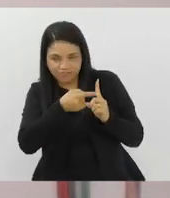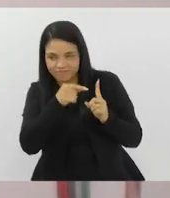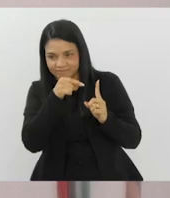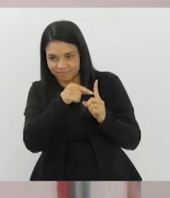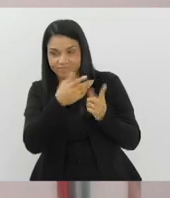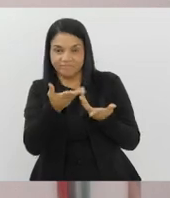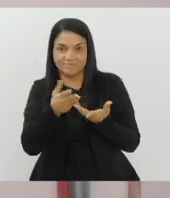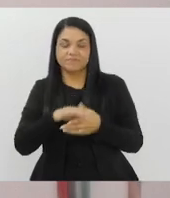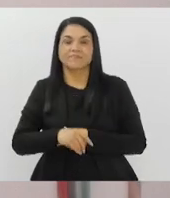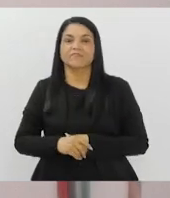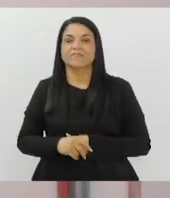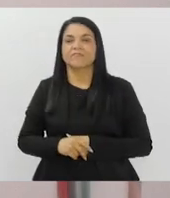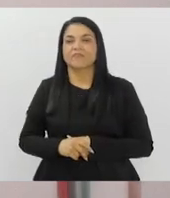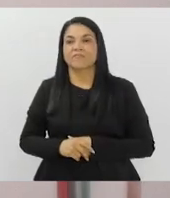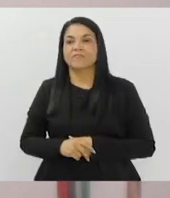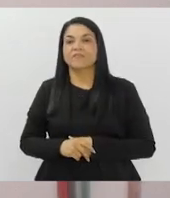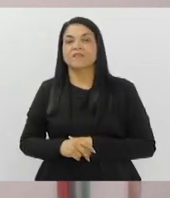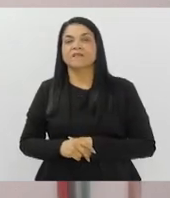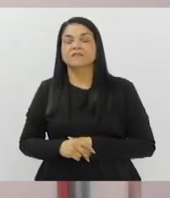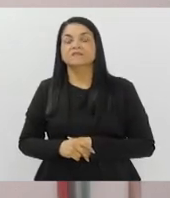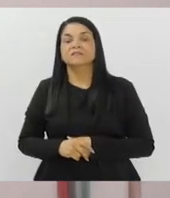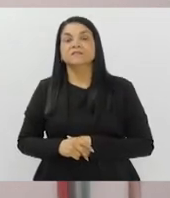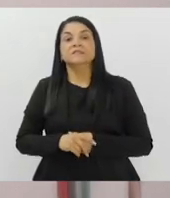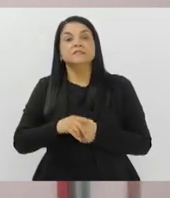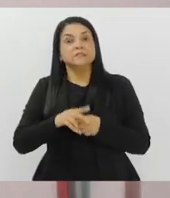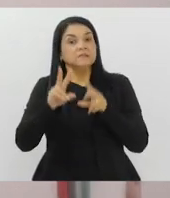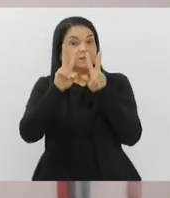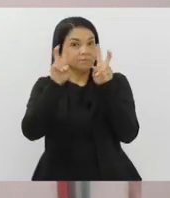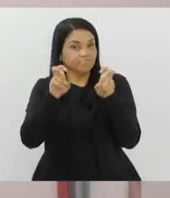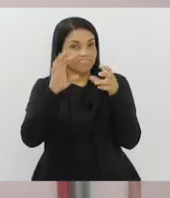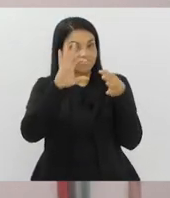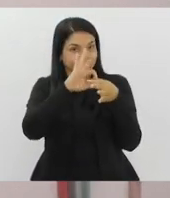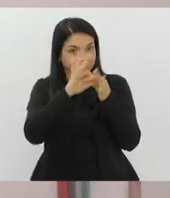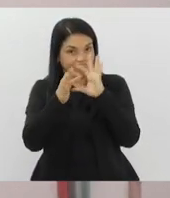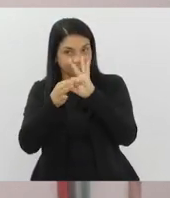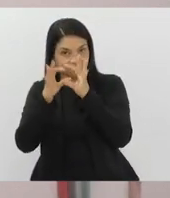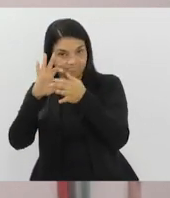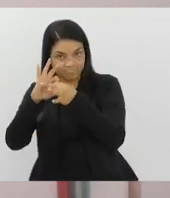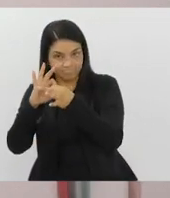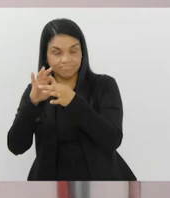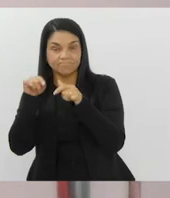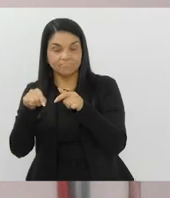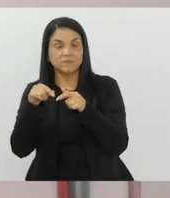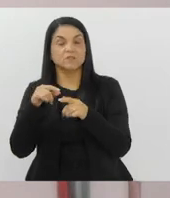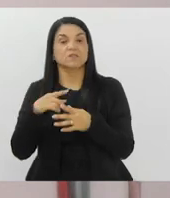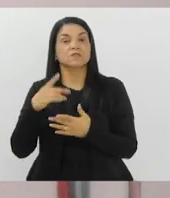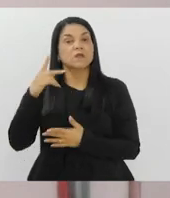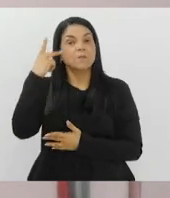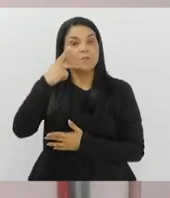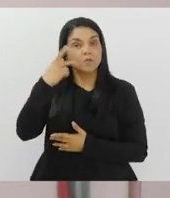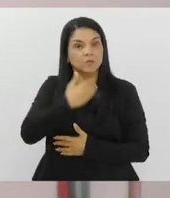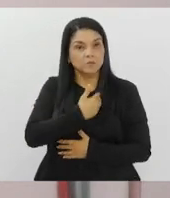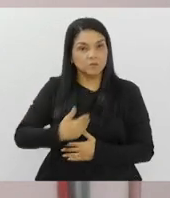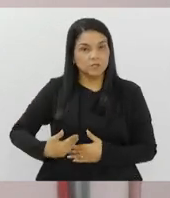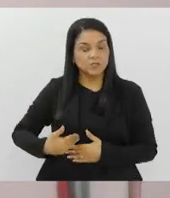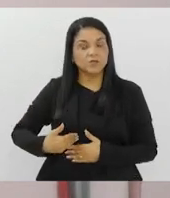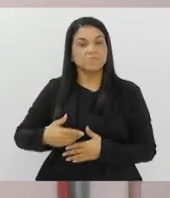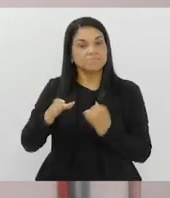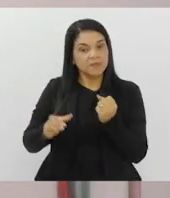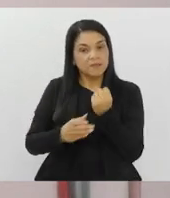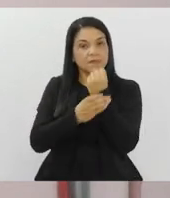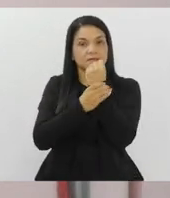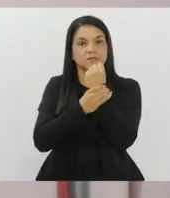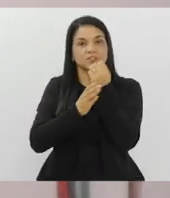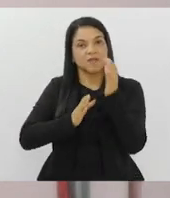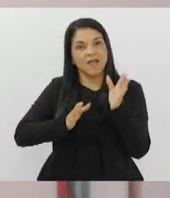né? E aí, nesse contexto, é importante que a gente pense em fluxos e políticas que vão garantir o acesso ao